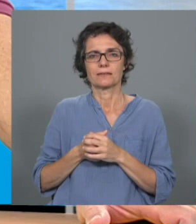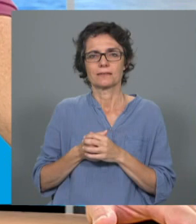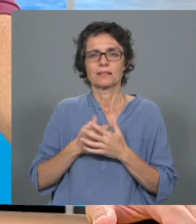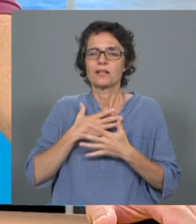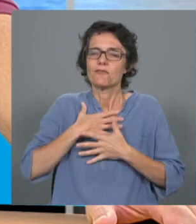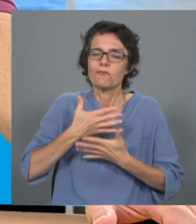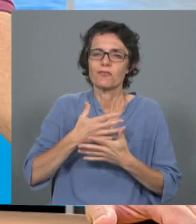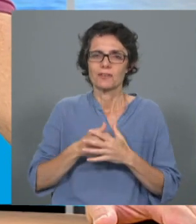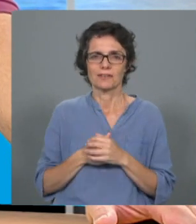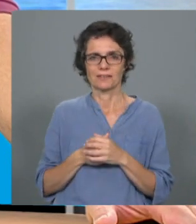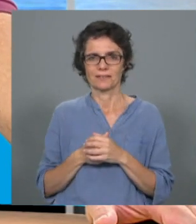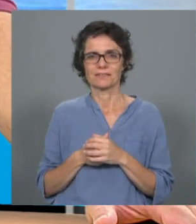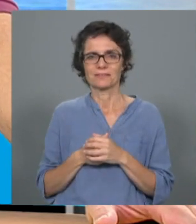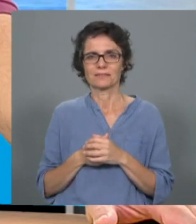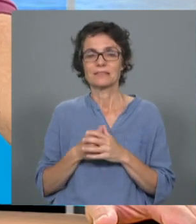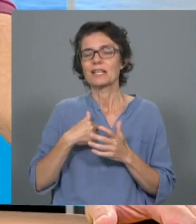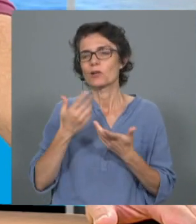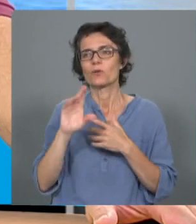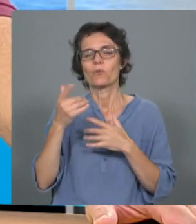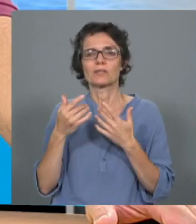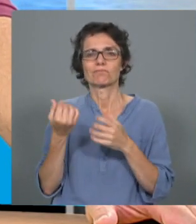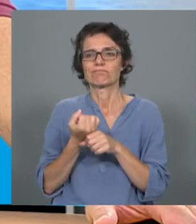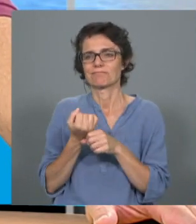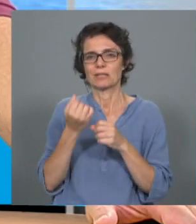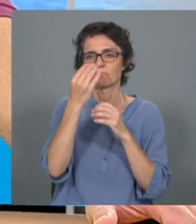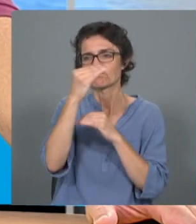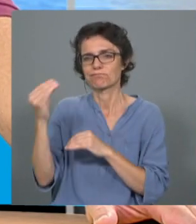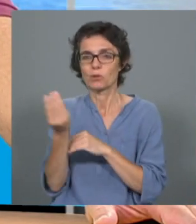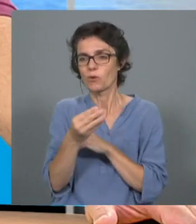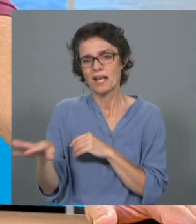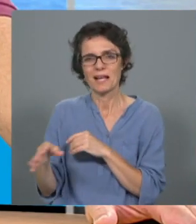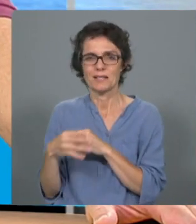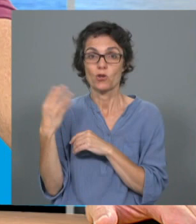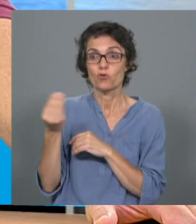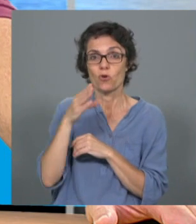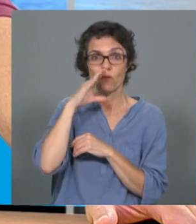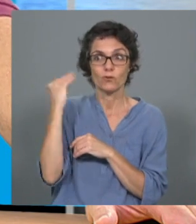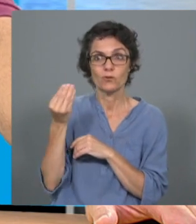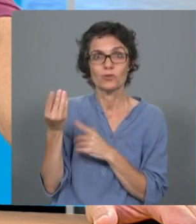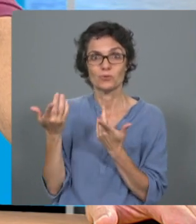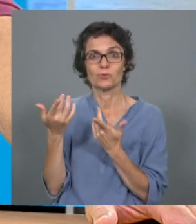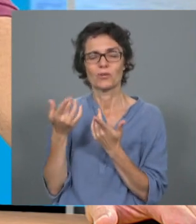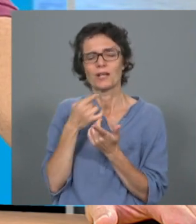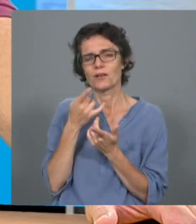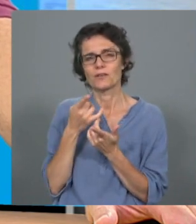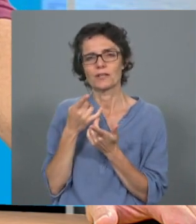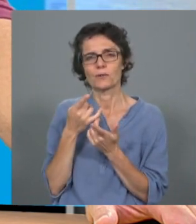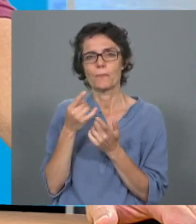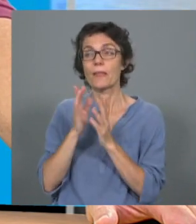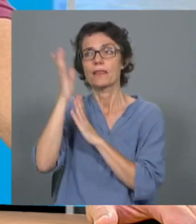muito, sobretudo quando ando nos colégios com malta mais nova, com crianças, adolescentes, jovens, Deus de nós só quer 2